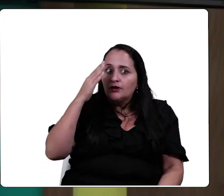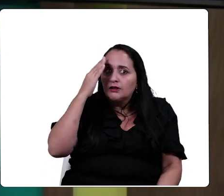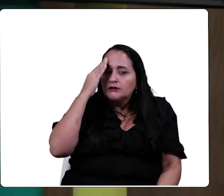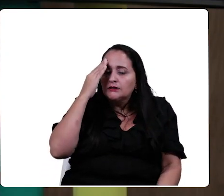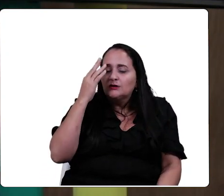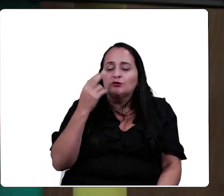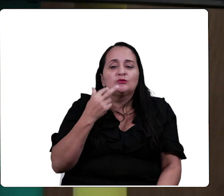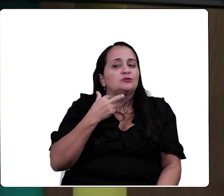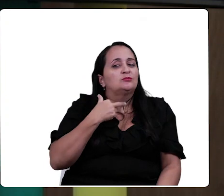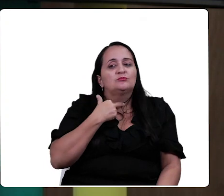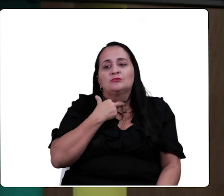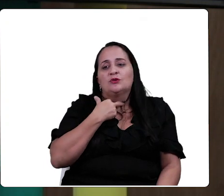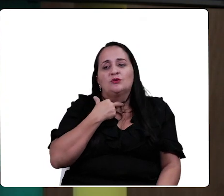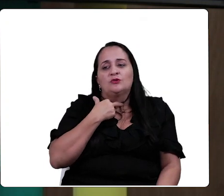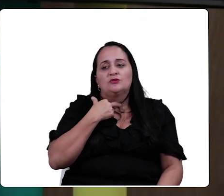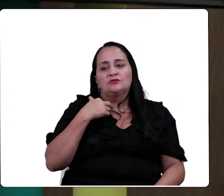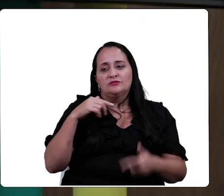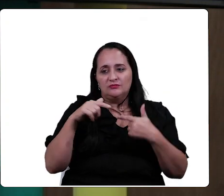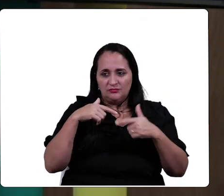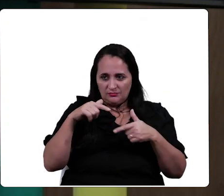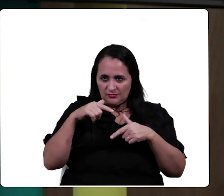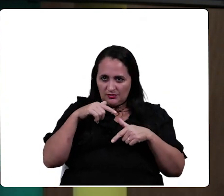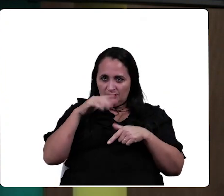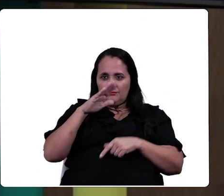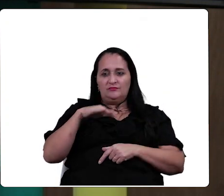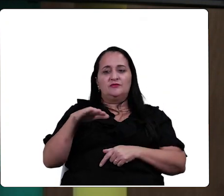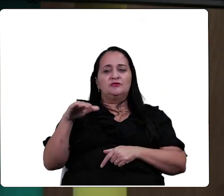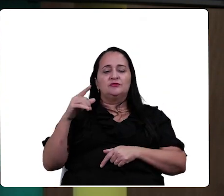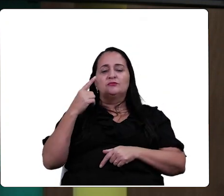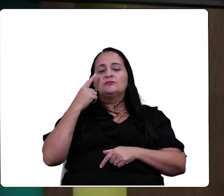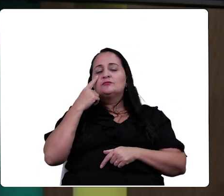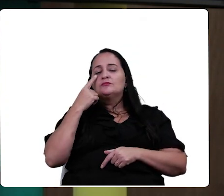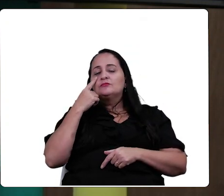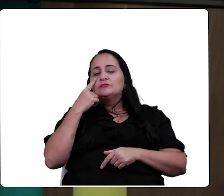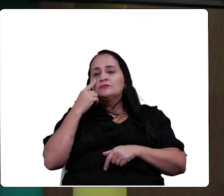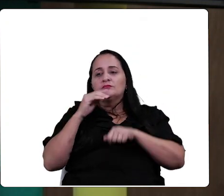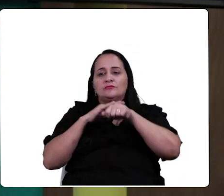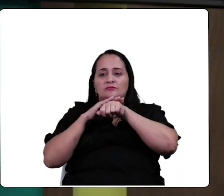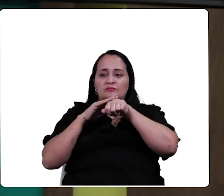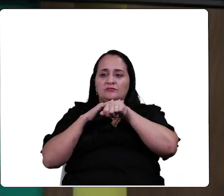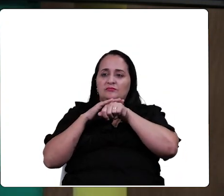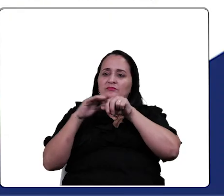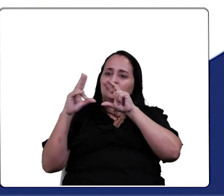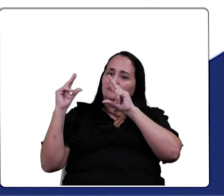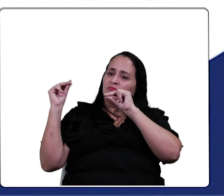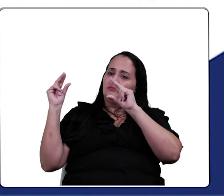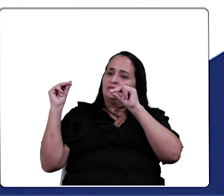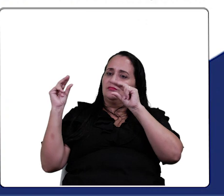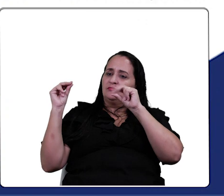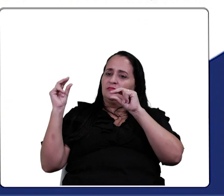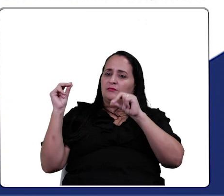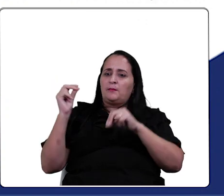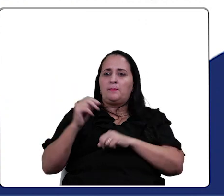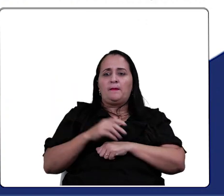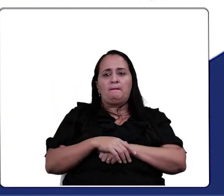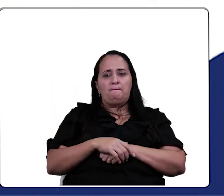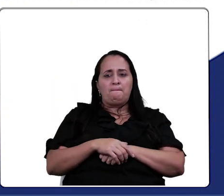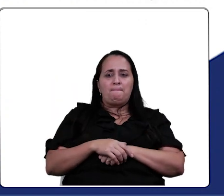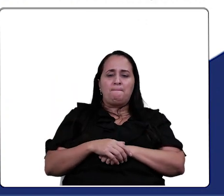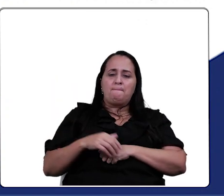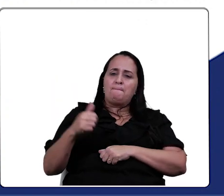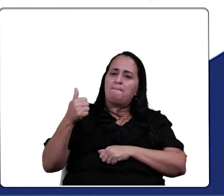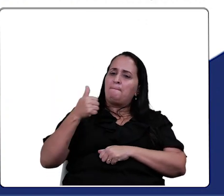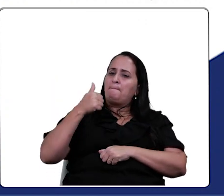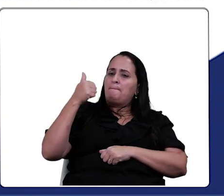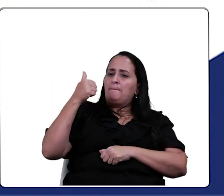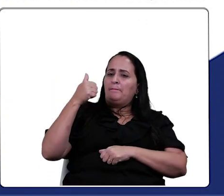verdade. Não pode trabalho infantil de jeito nenhum. Mas vamos ver o que essa galerinha está conversando? A primeira menina